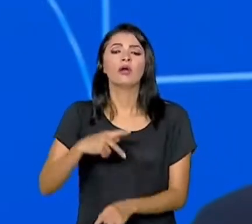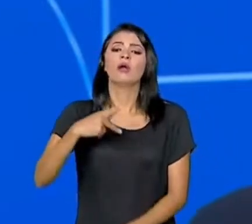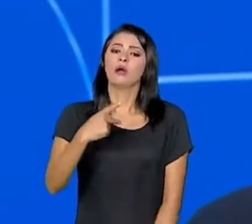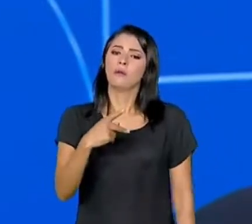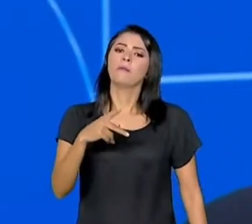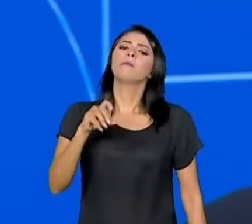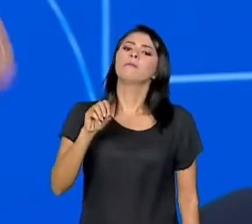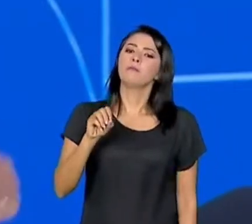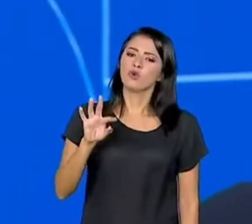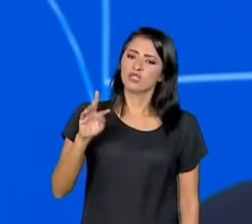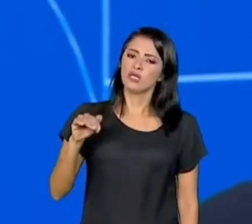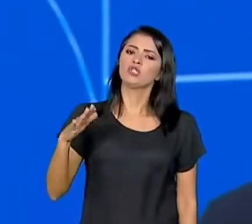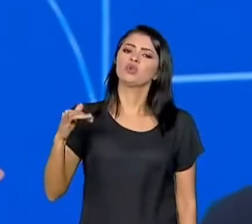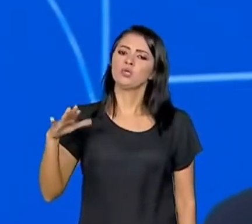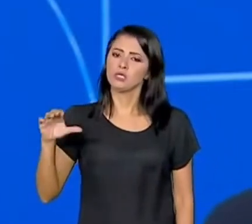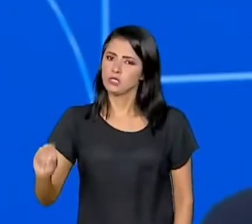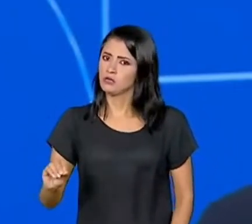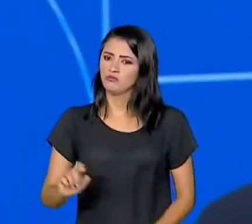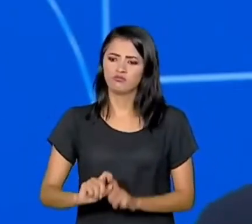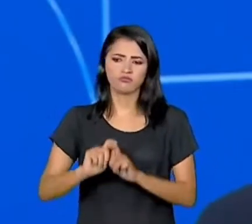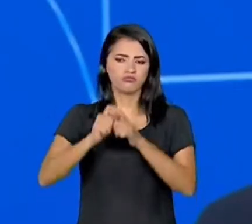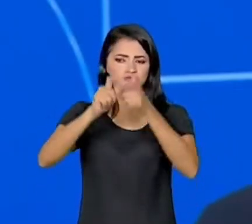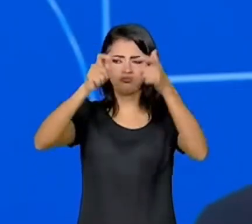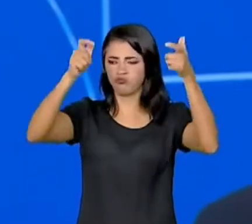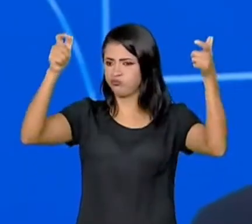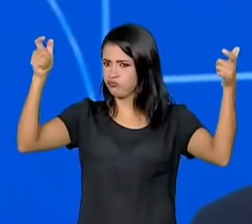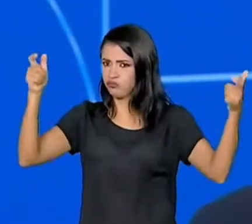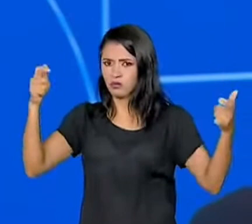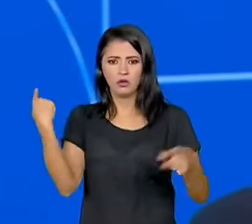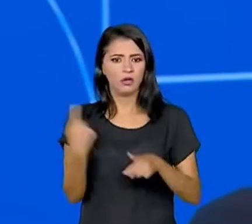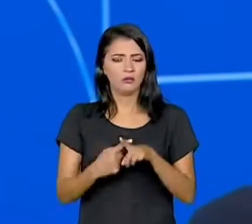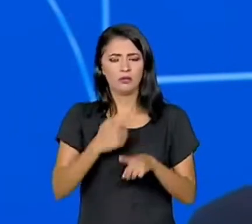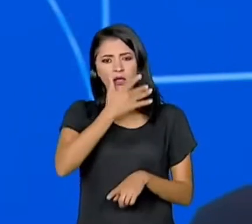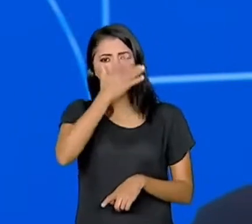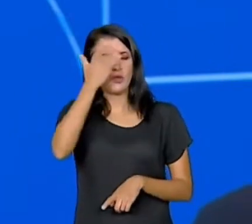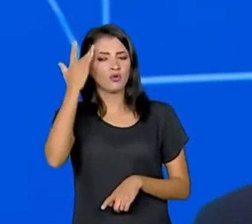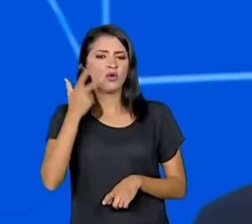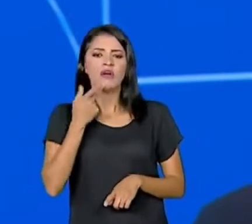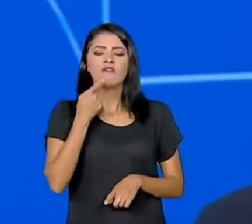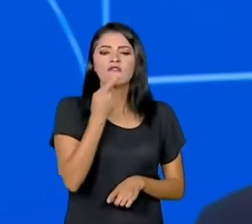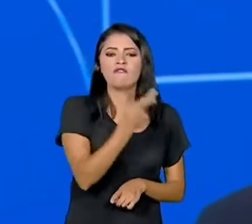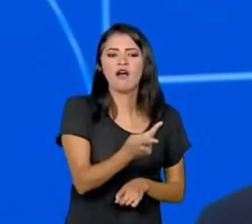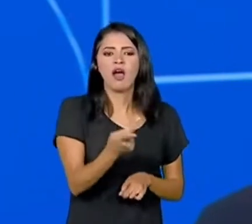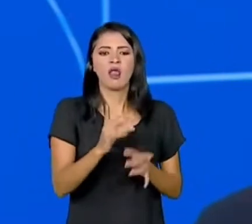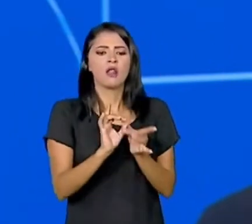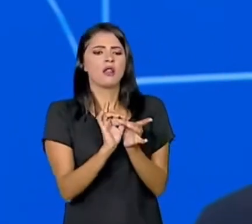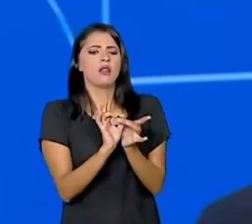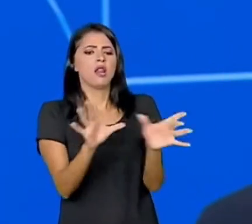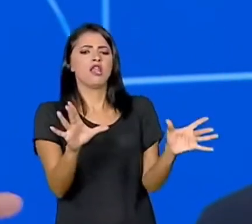protecionismo aumentou mais do que nunca, porque muita gente fala em livre mercado